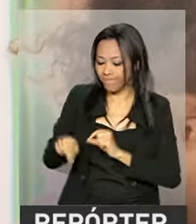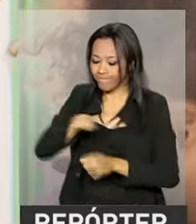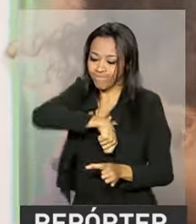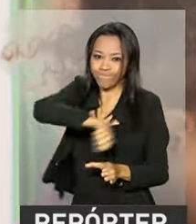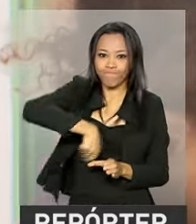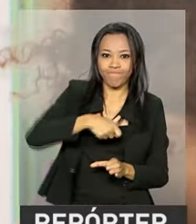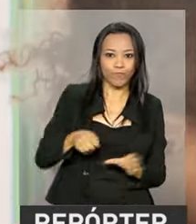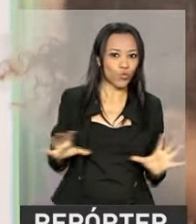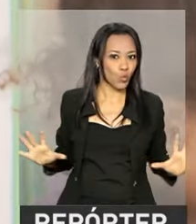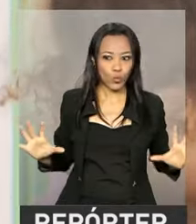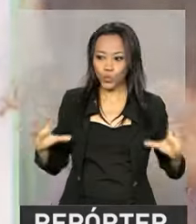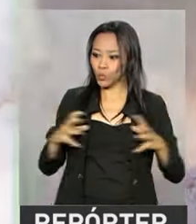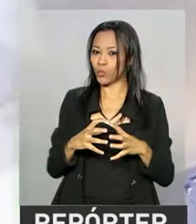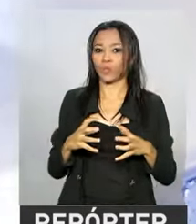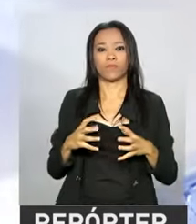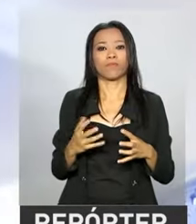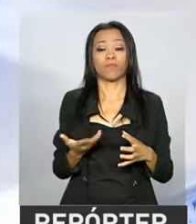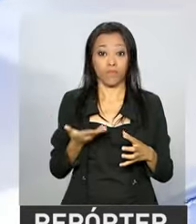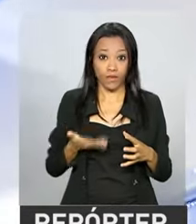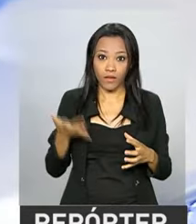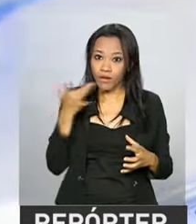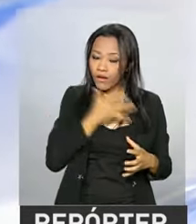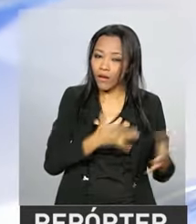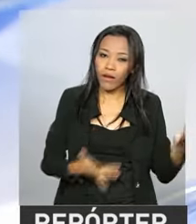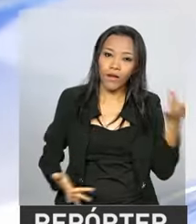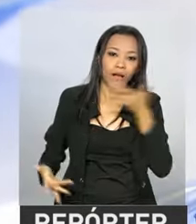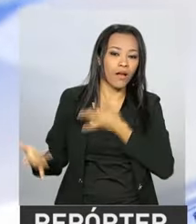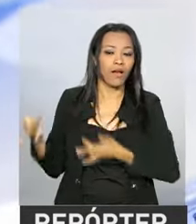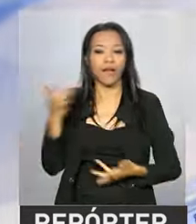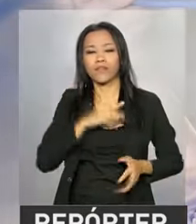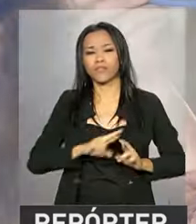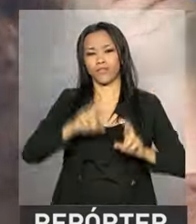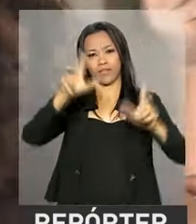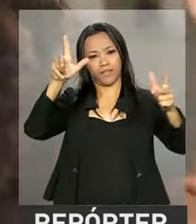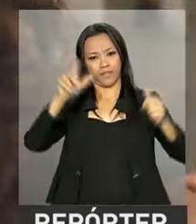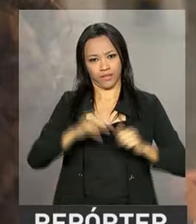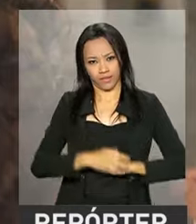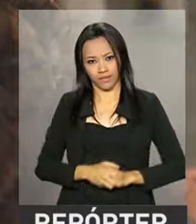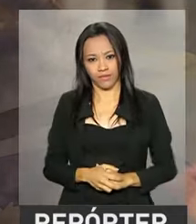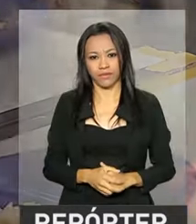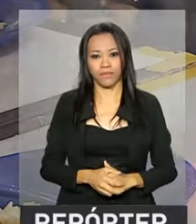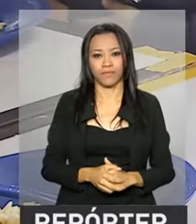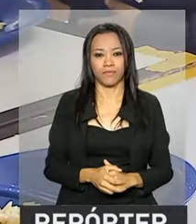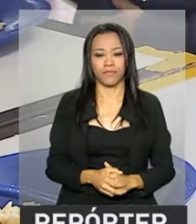Então, juntando tudo, a comida tem um sabor diferente.